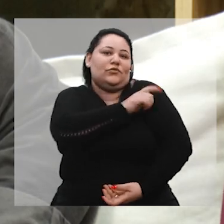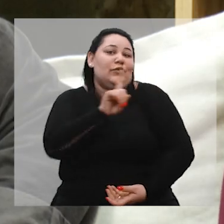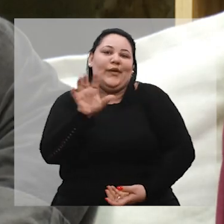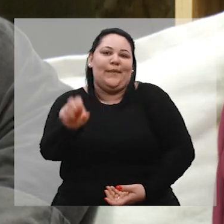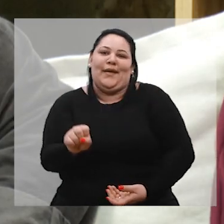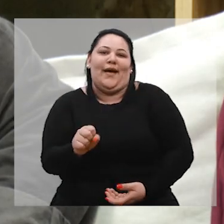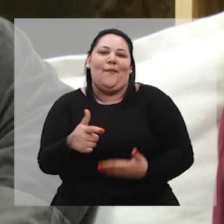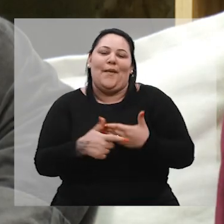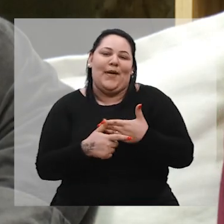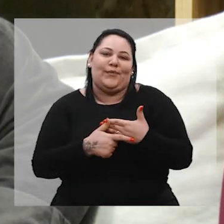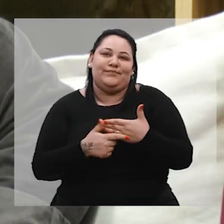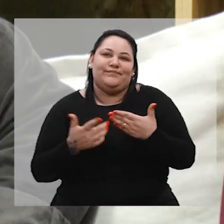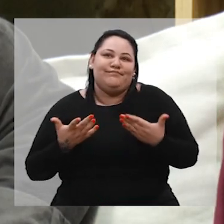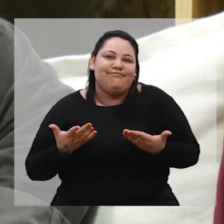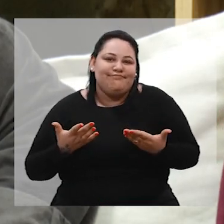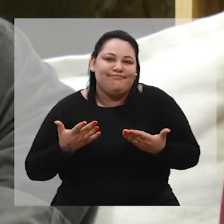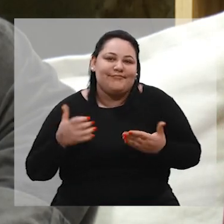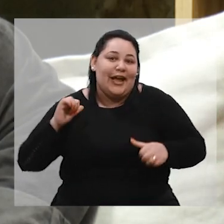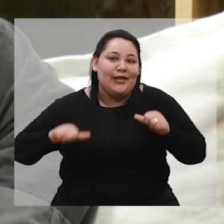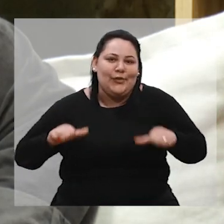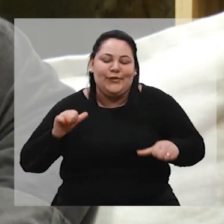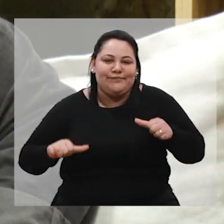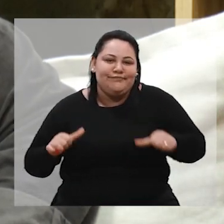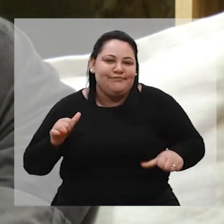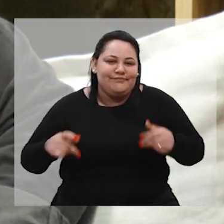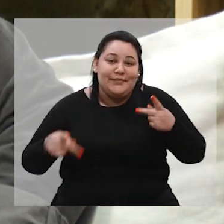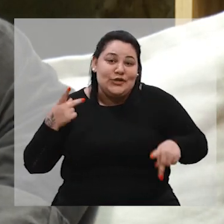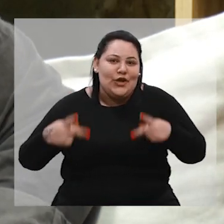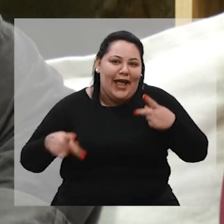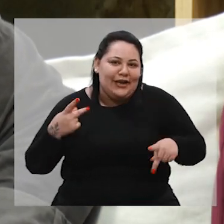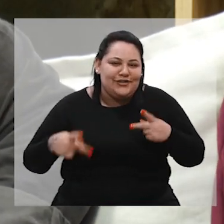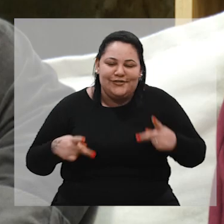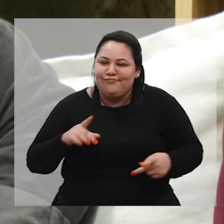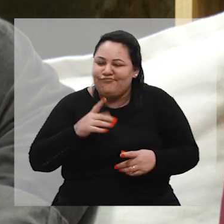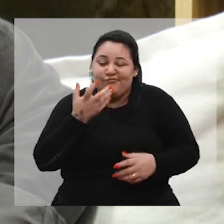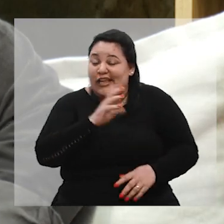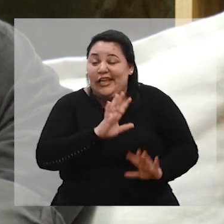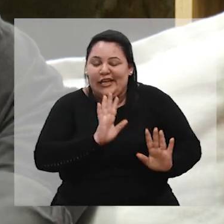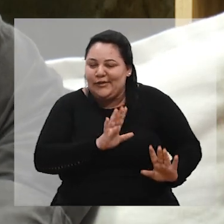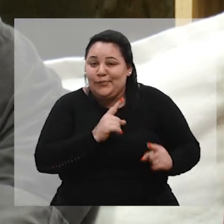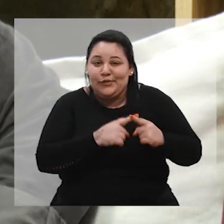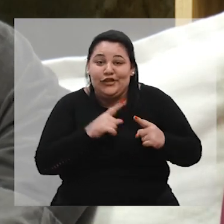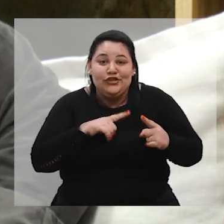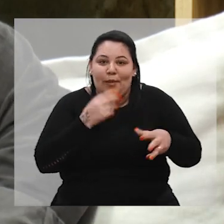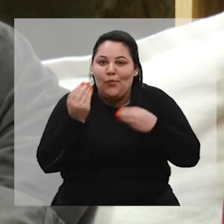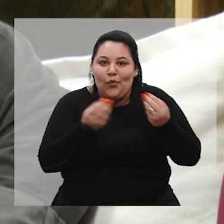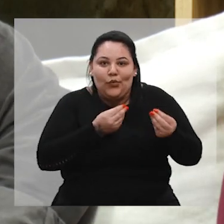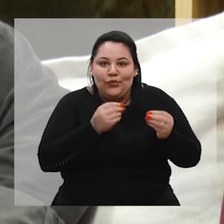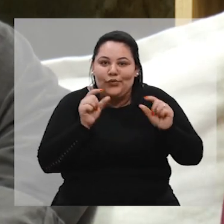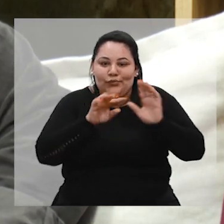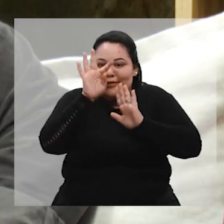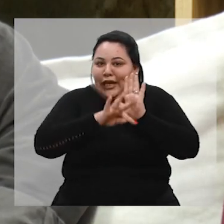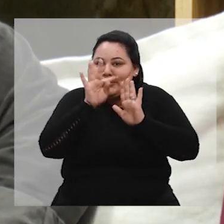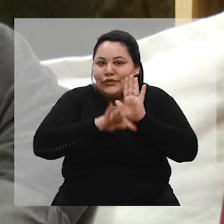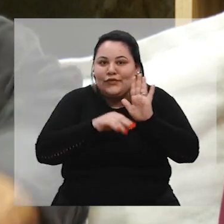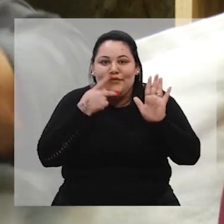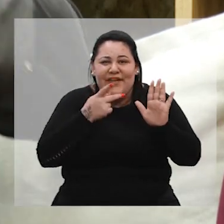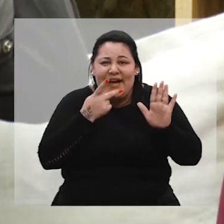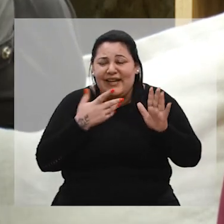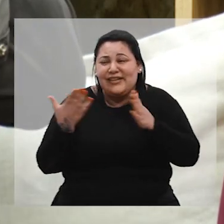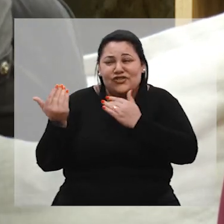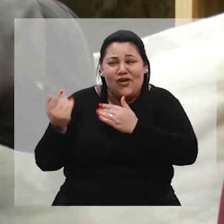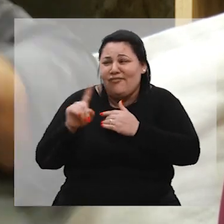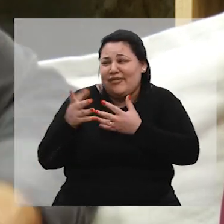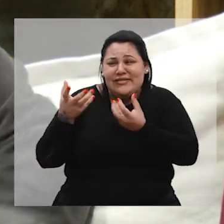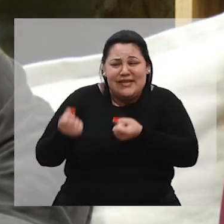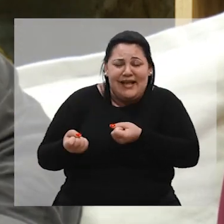fala. E ninguém queria pegar, ninguém dos alunos queria pegar aquela, né? Nenhuma das meninas. Né? Era assim, adolescentes, assim, de 6º ao